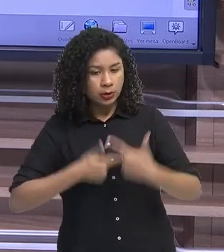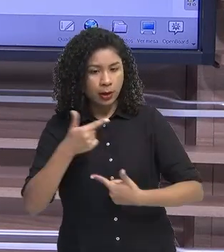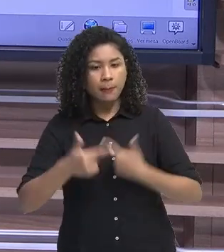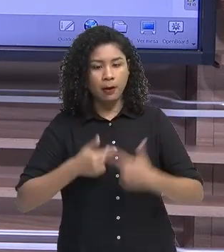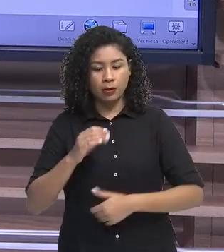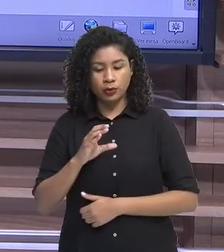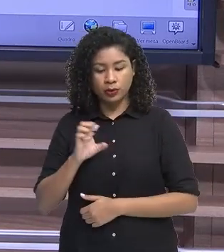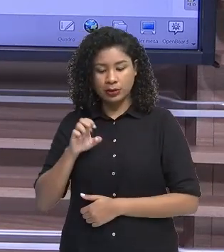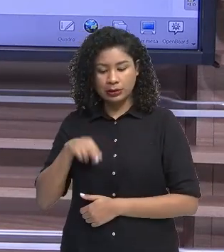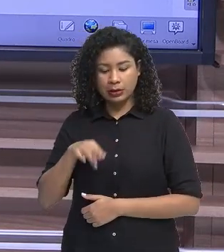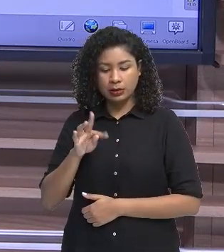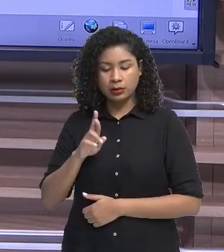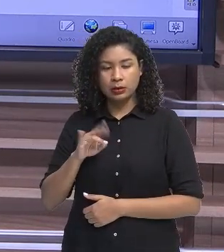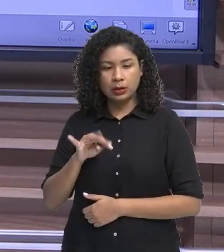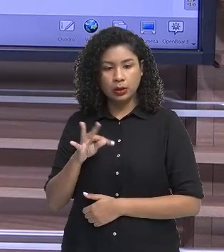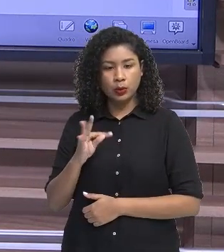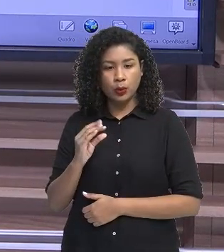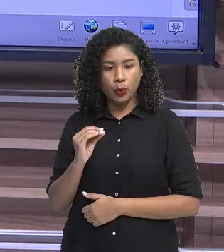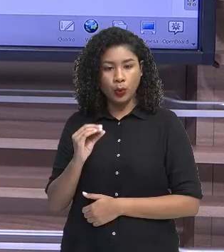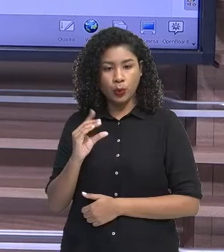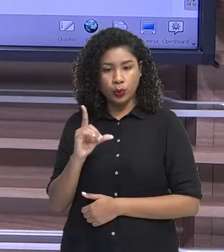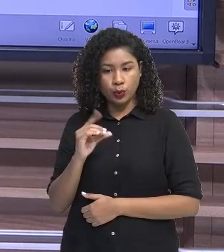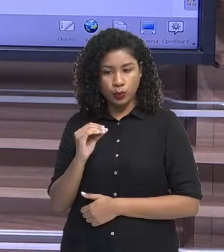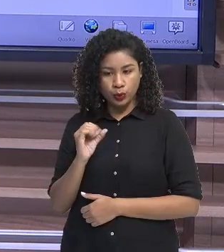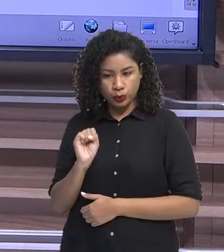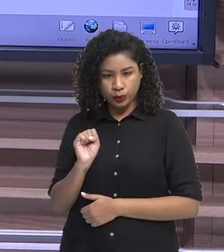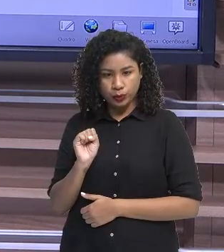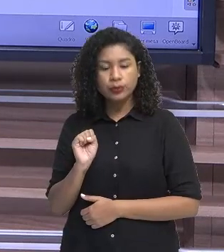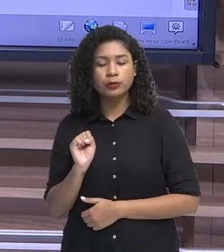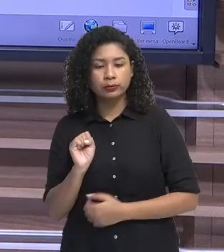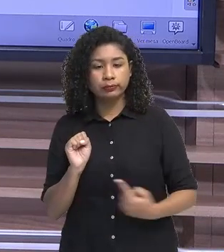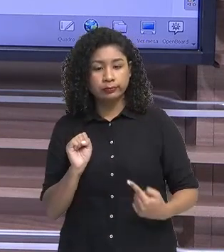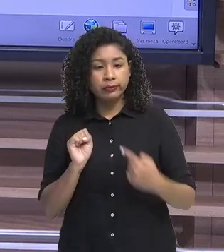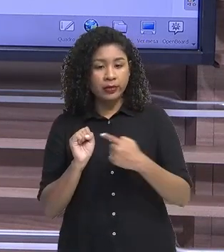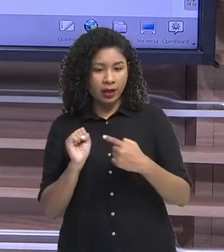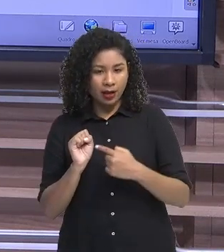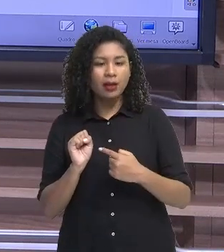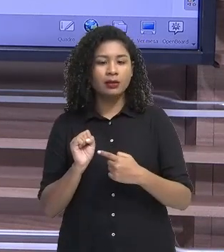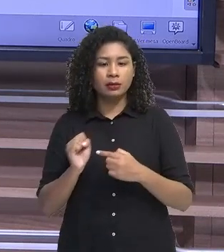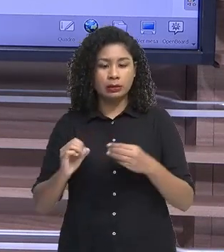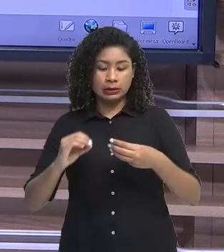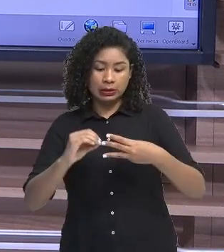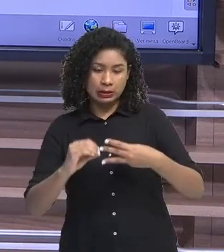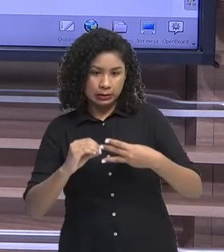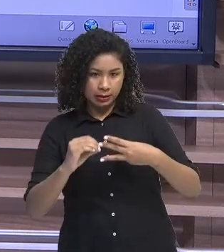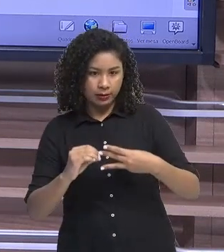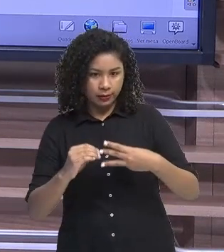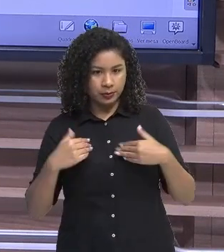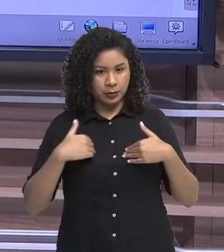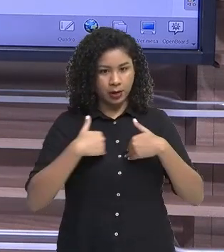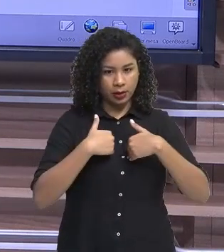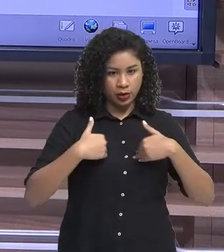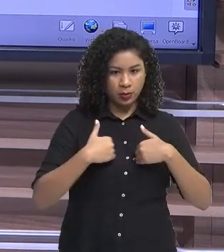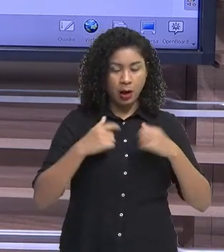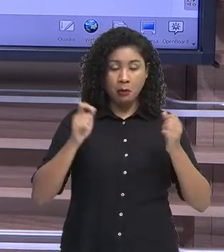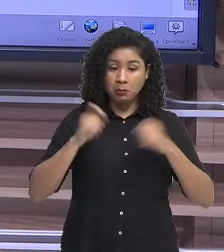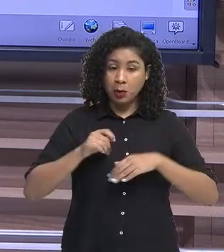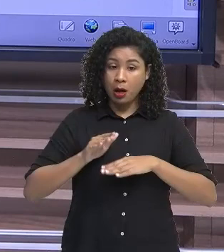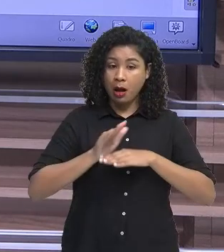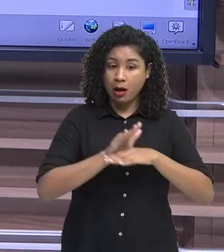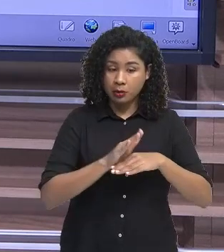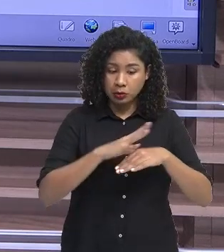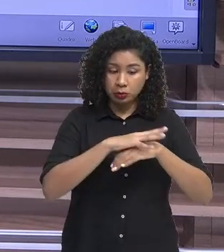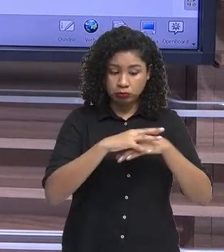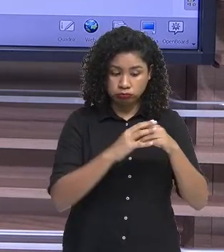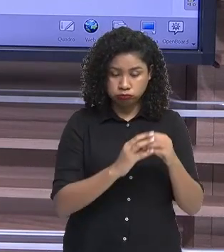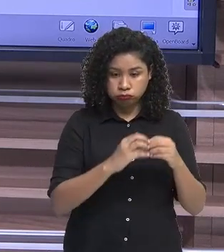que centríolos, lá na célula animal, por exemplo, ele pode estar relacionado com. Ele pode não, ele está relacionado com a divisão celular. Mas